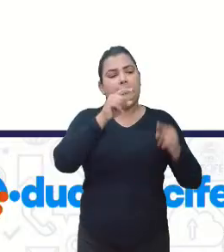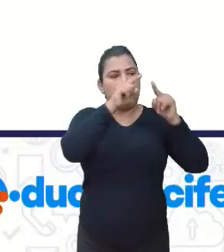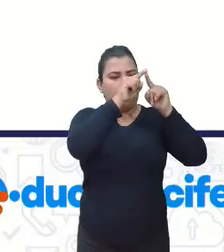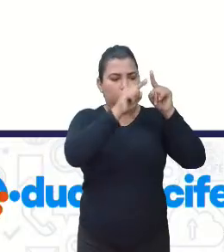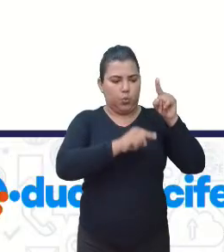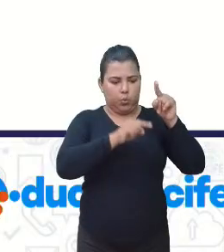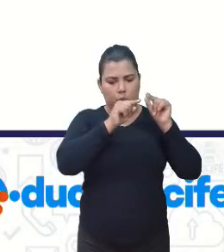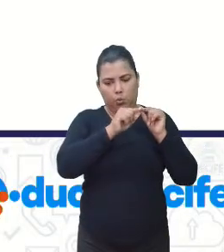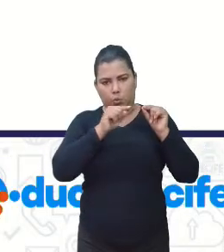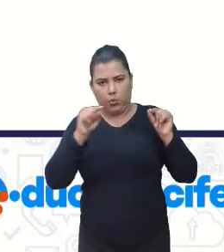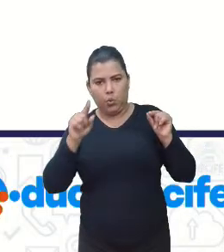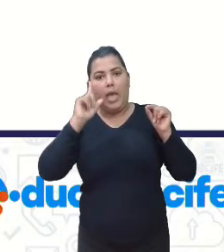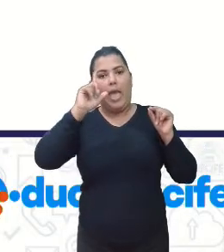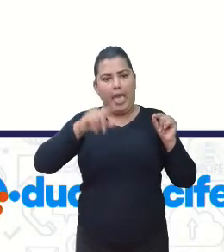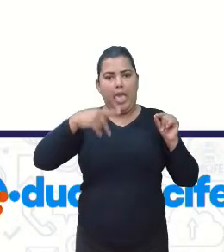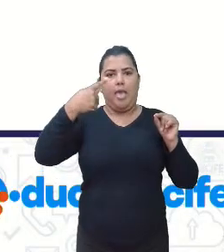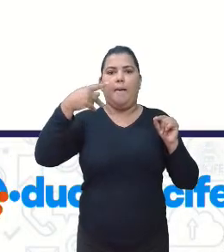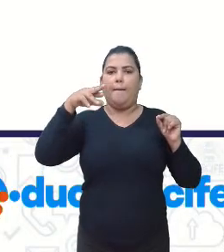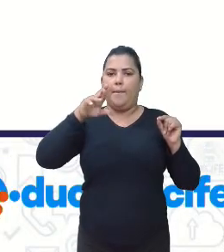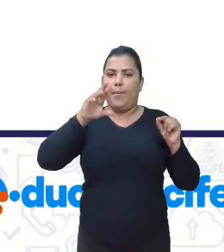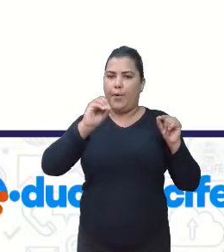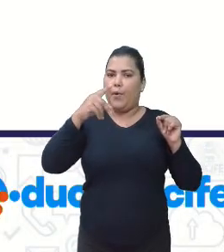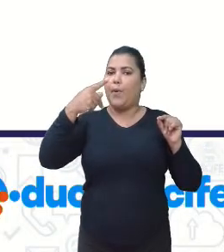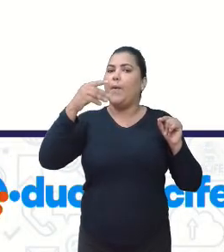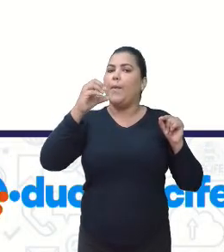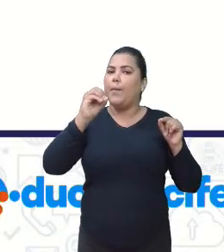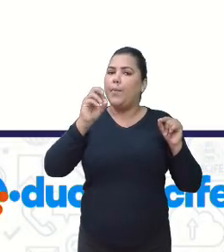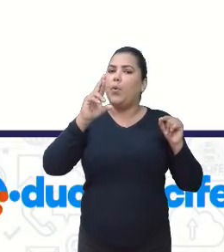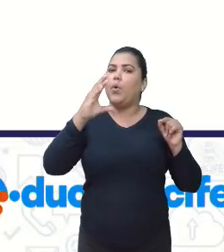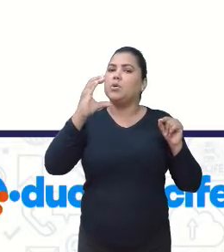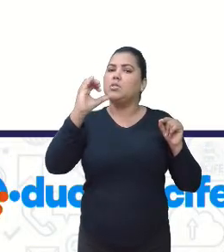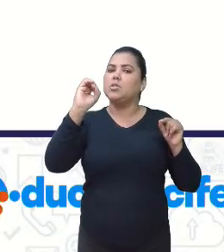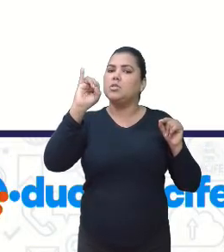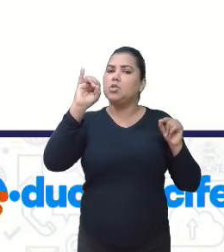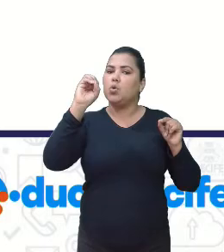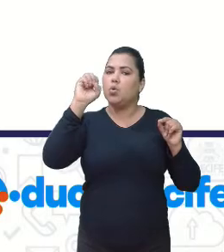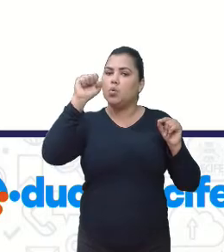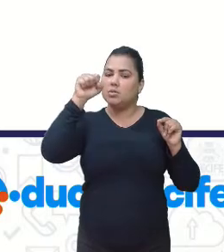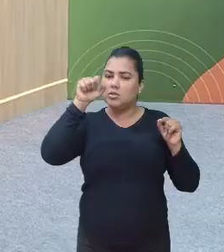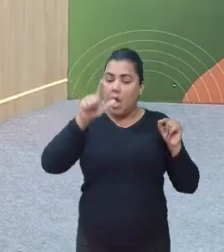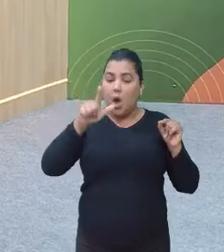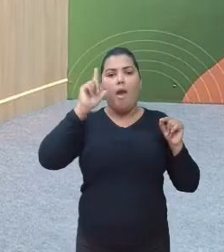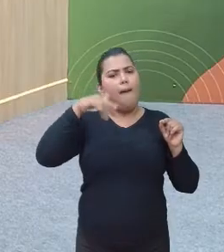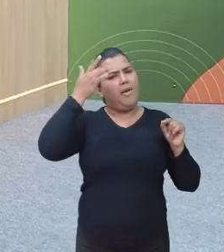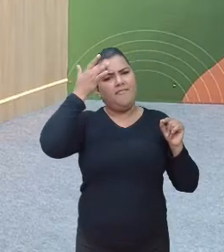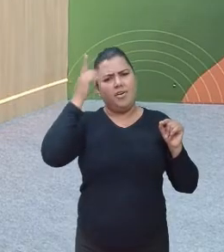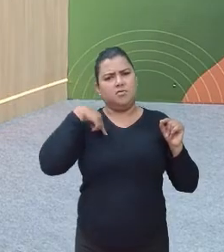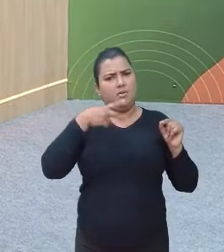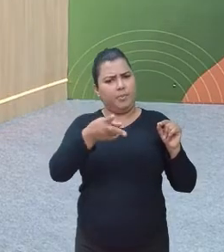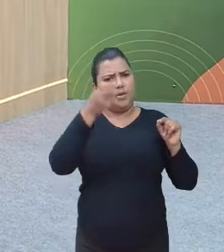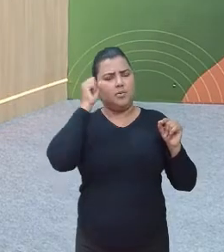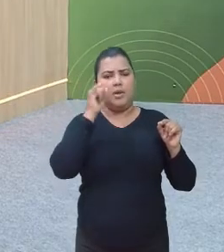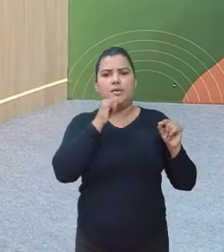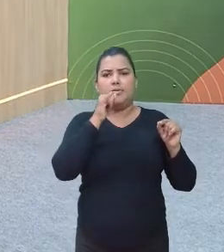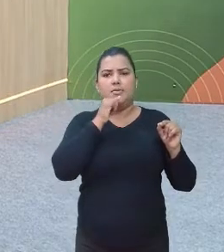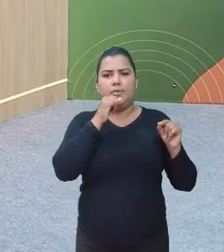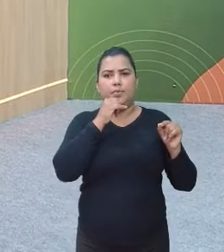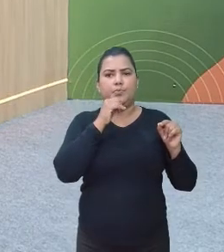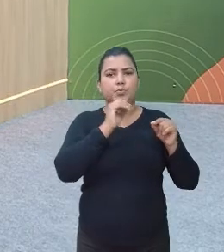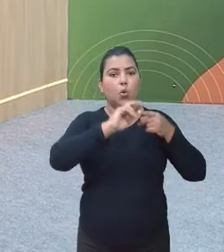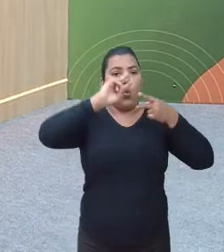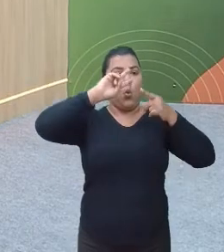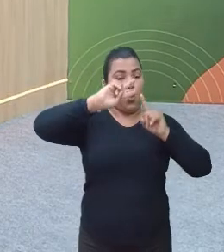são proporcionais, algumas proporcionalidades são bem fáceis de você observar, como no caso, dobro